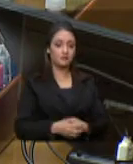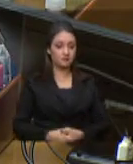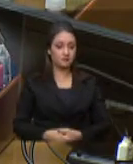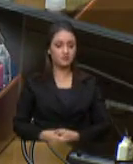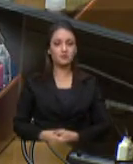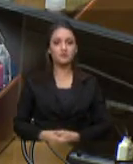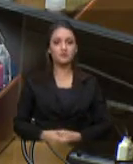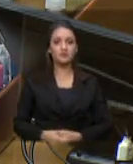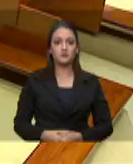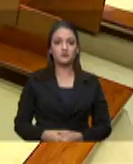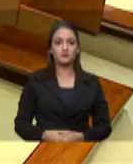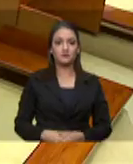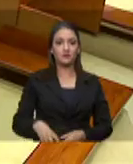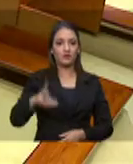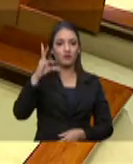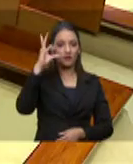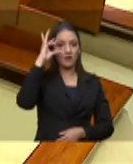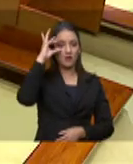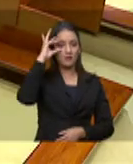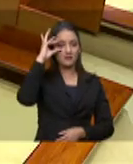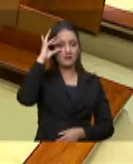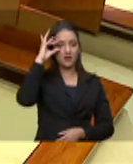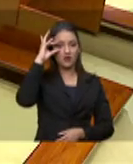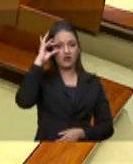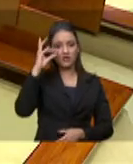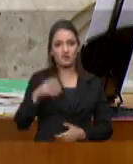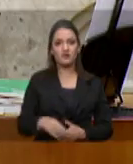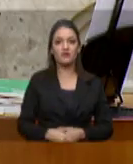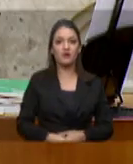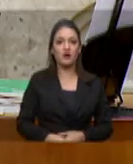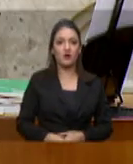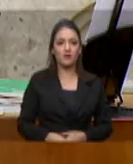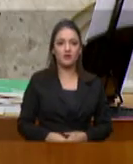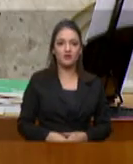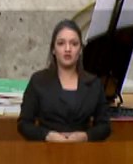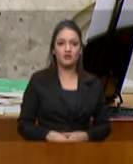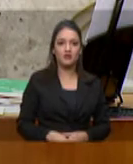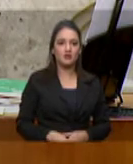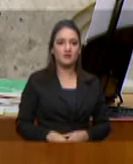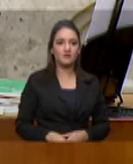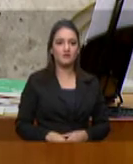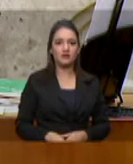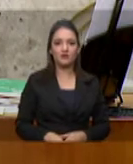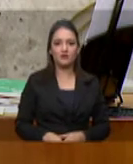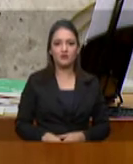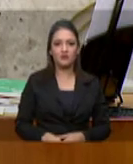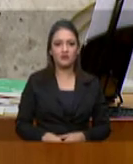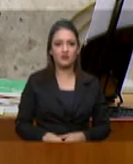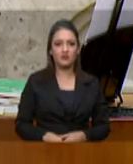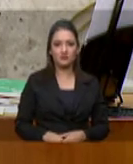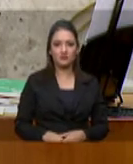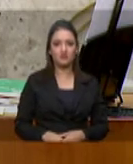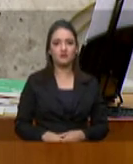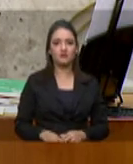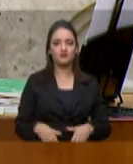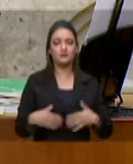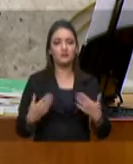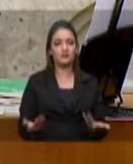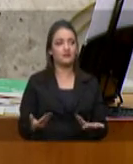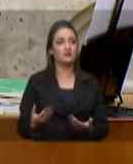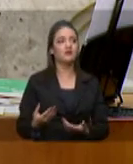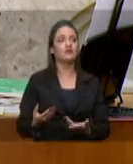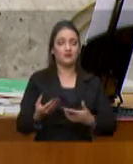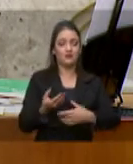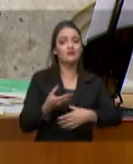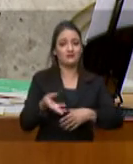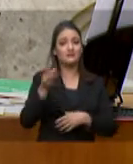Muito obrigado. Ministro André Mendonça pede a palavra para suscitar uma questão de ordem. Senhor Presidente, questão de ordem, tentando contribuir